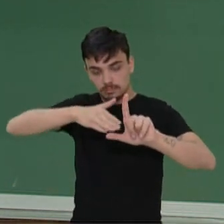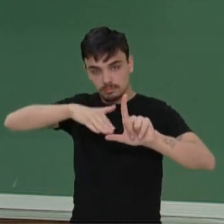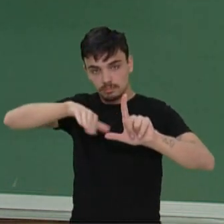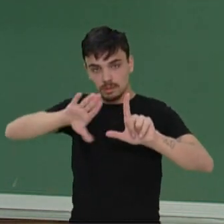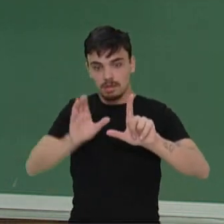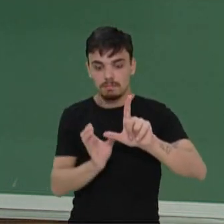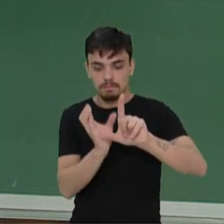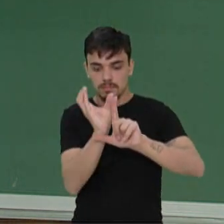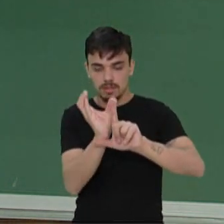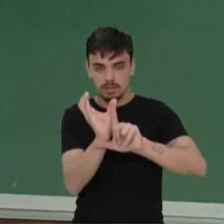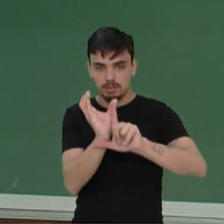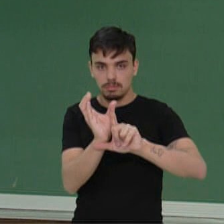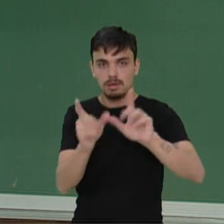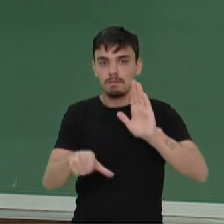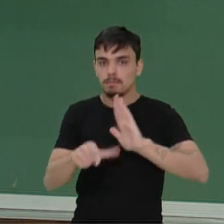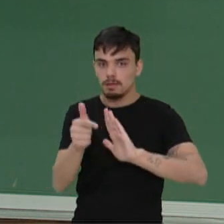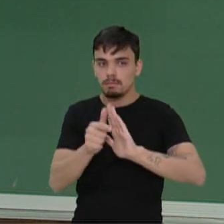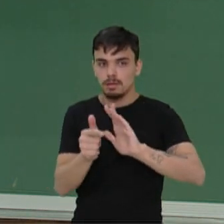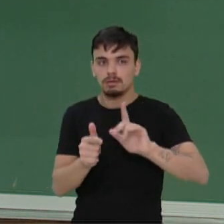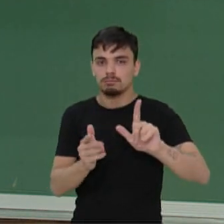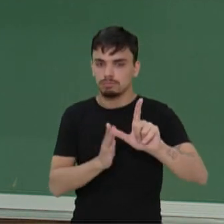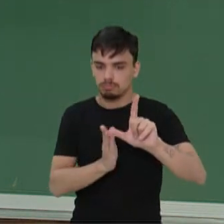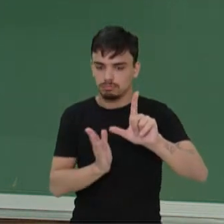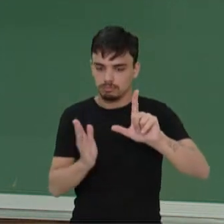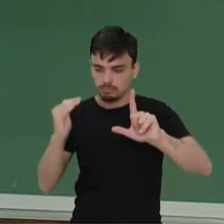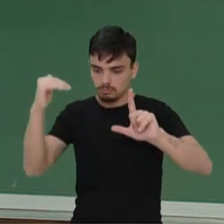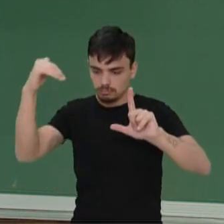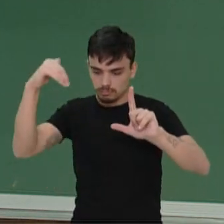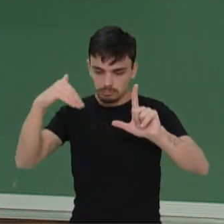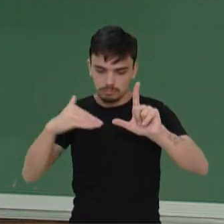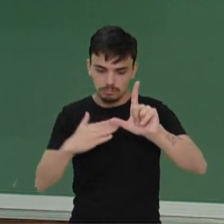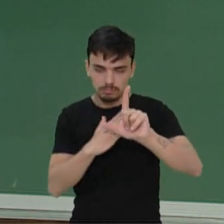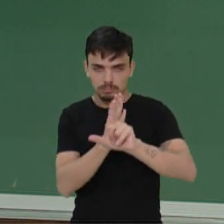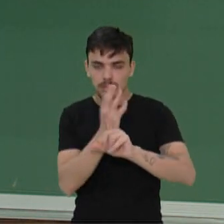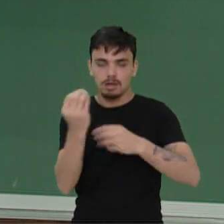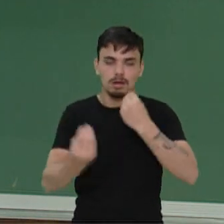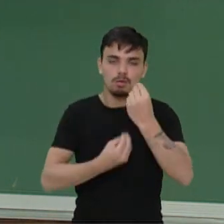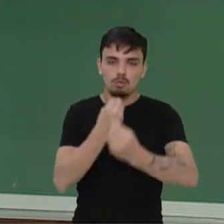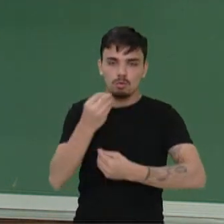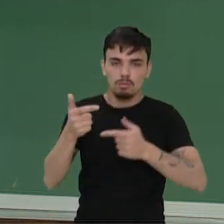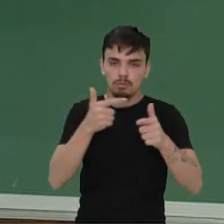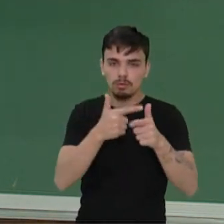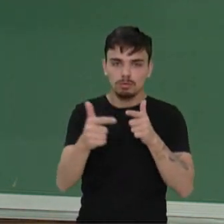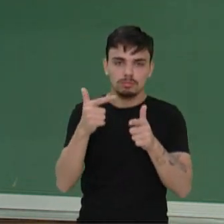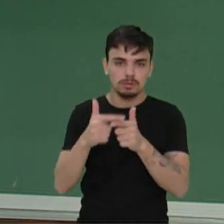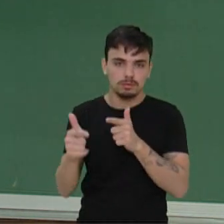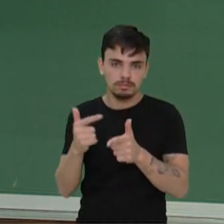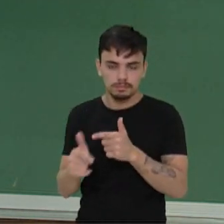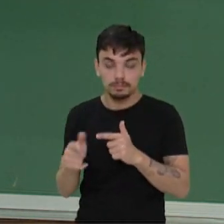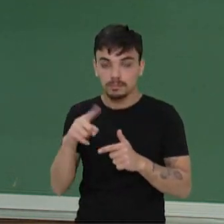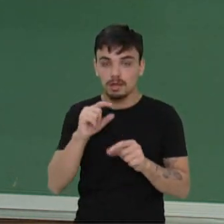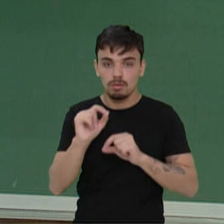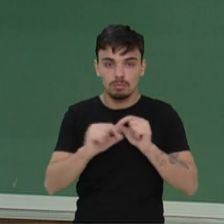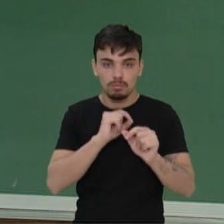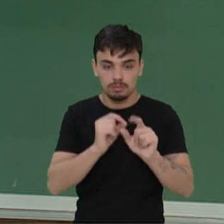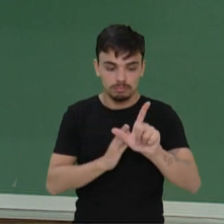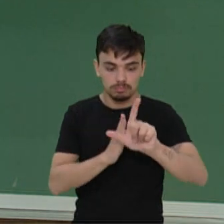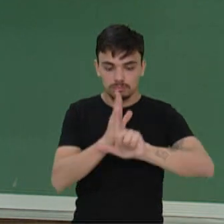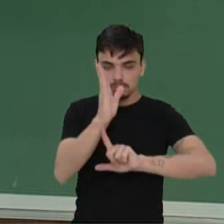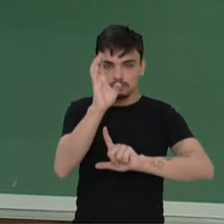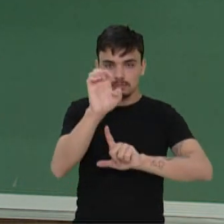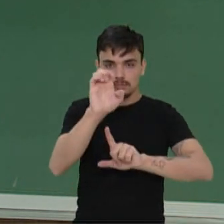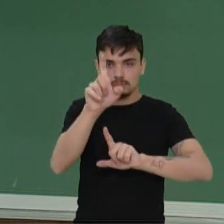vai ser decrescente para depois ser crescente, ok? E quem que vai dividir essa parte de crescente e decrescente? É o eixo de